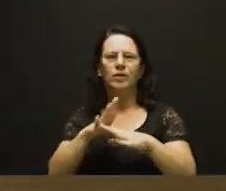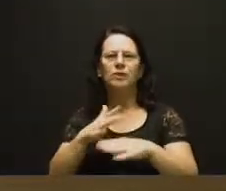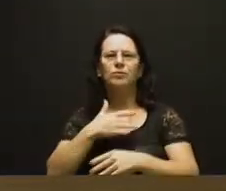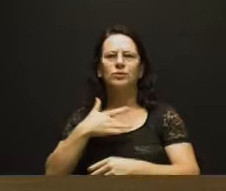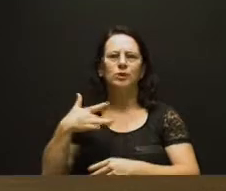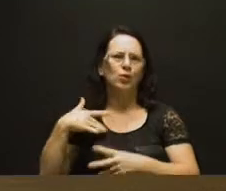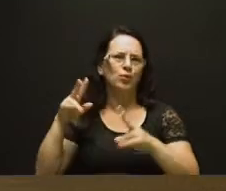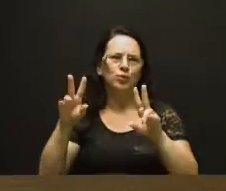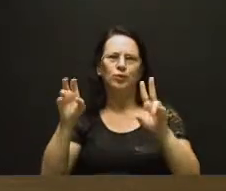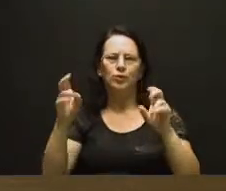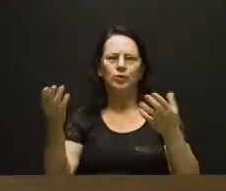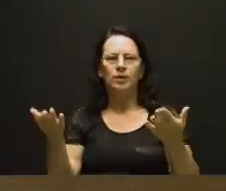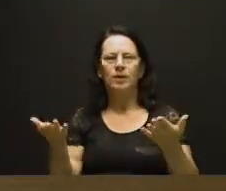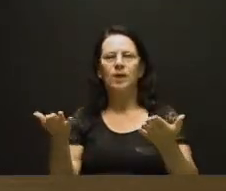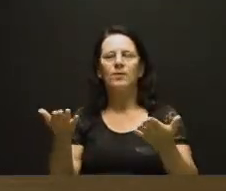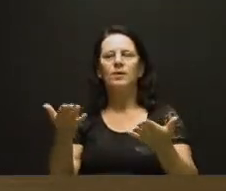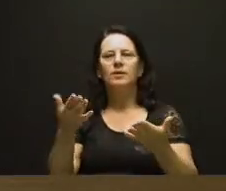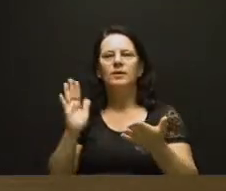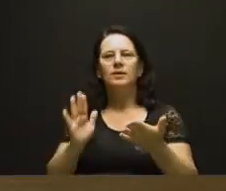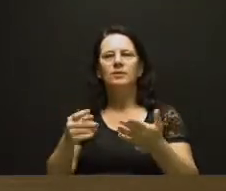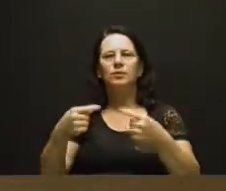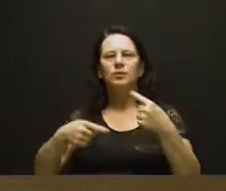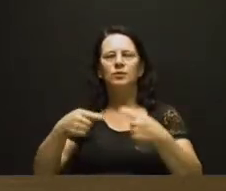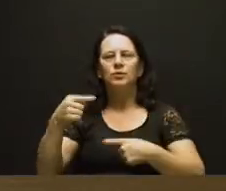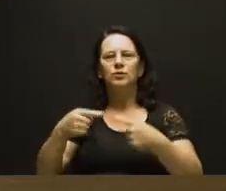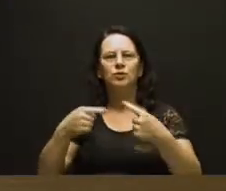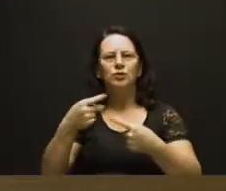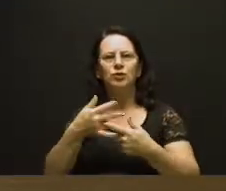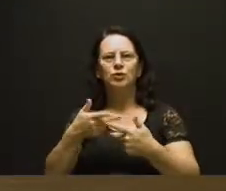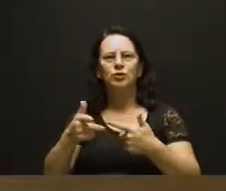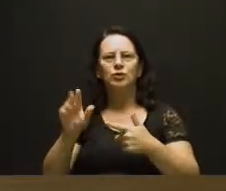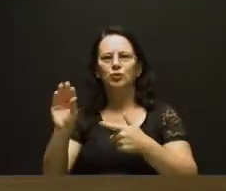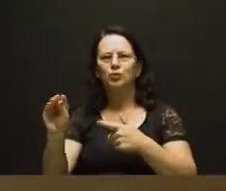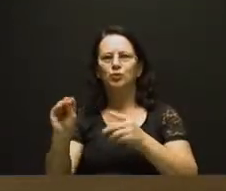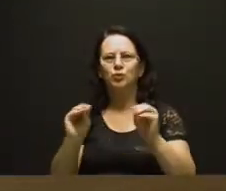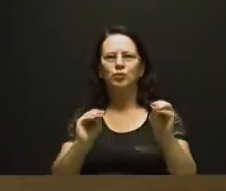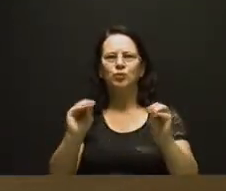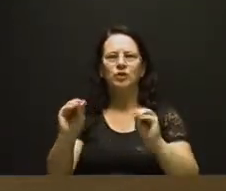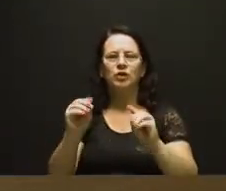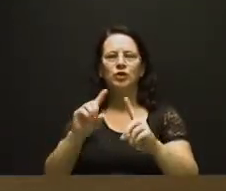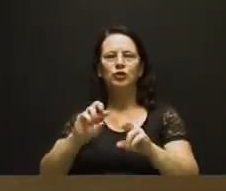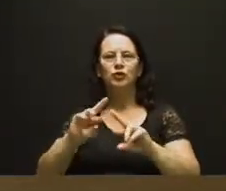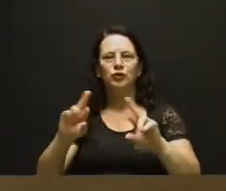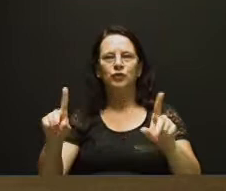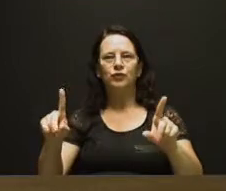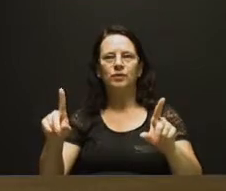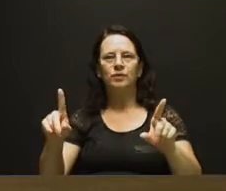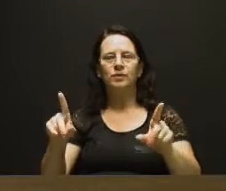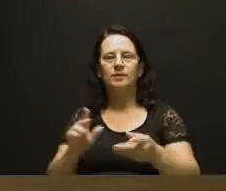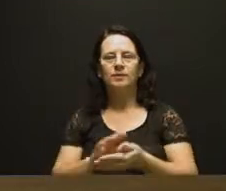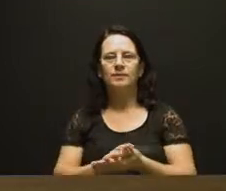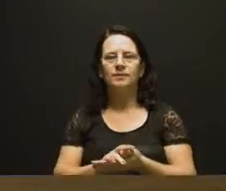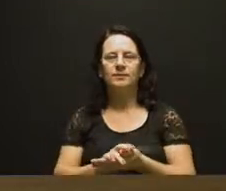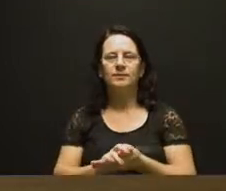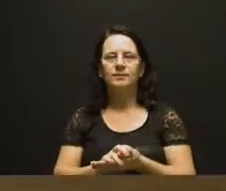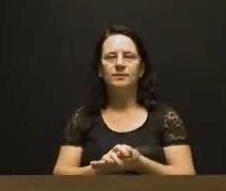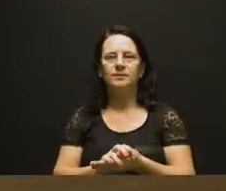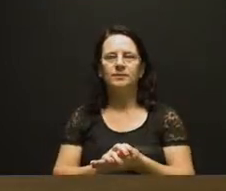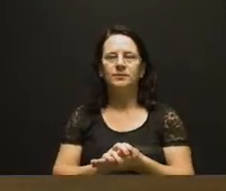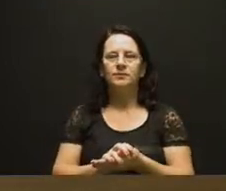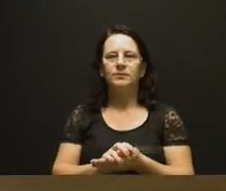esse tema às vezes bastante discutido com alguns casos isolados é a questão